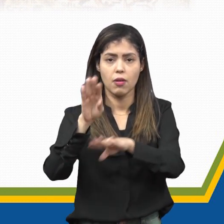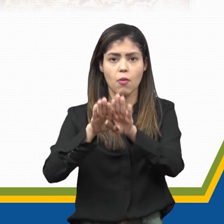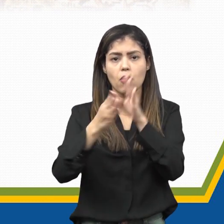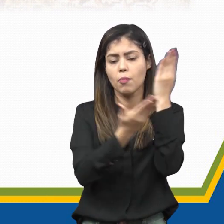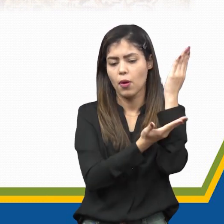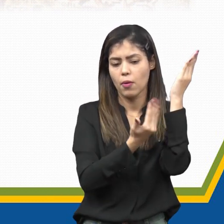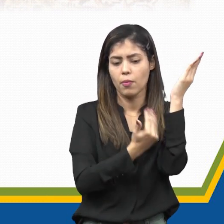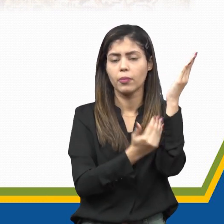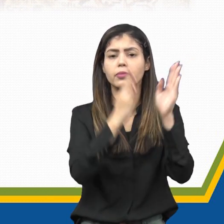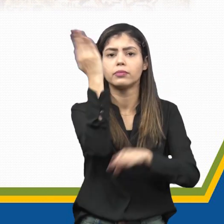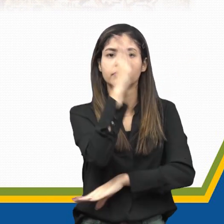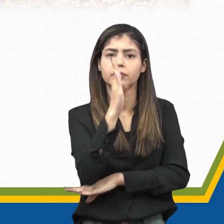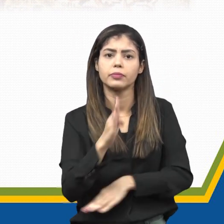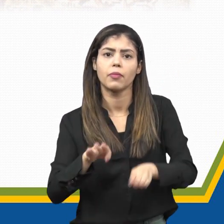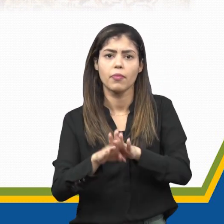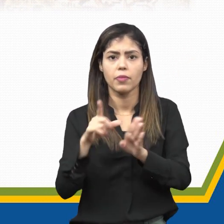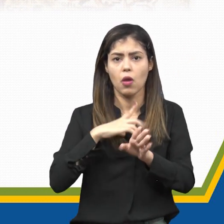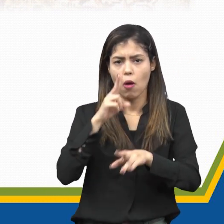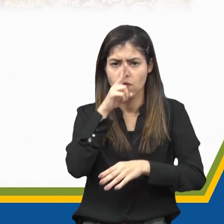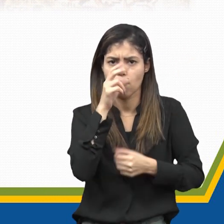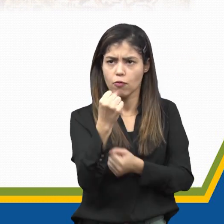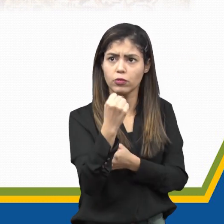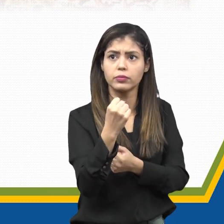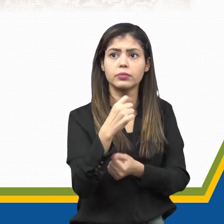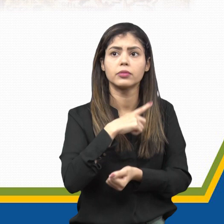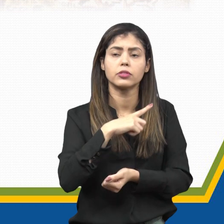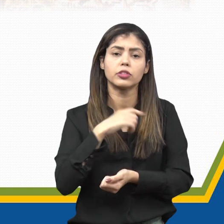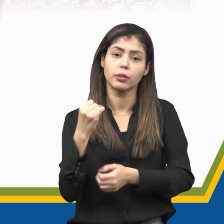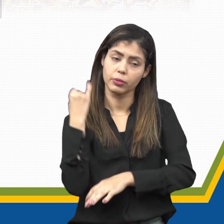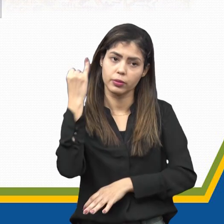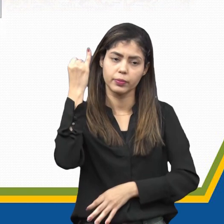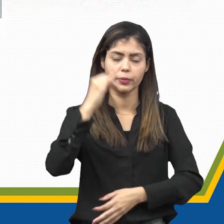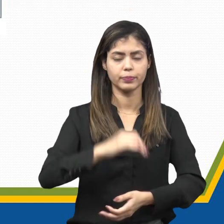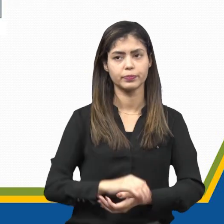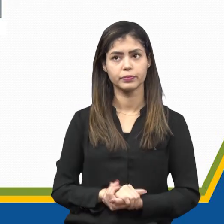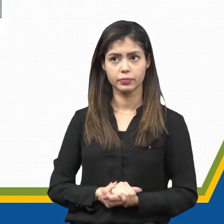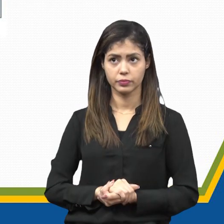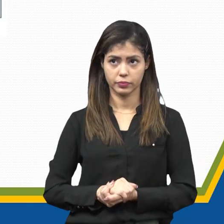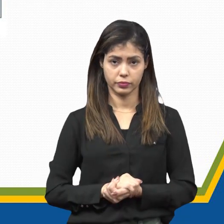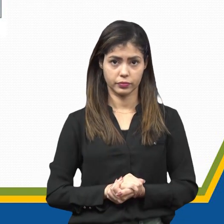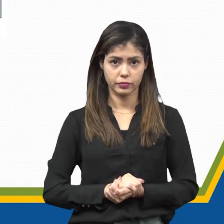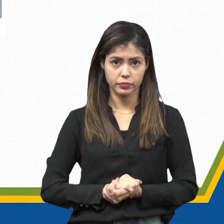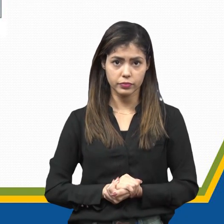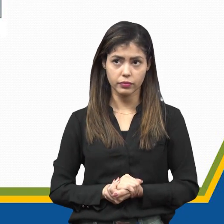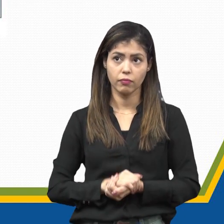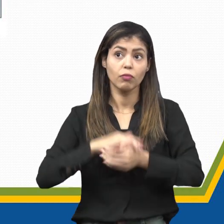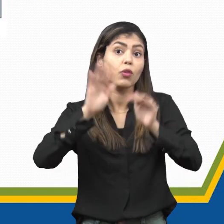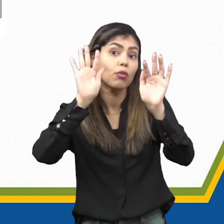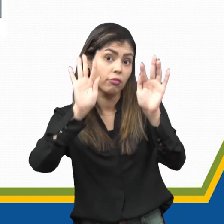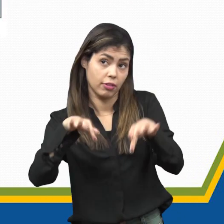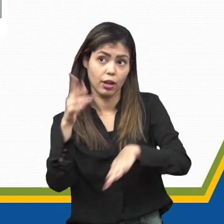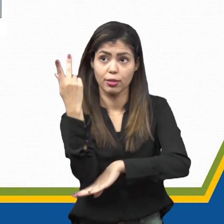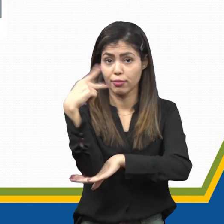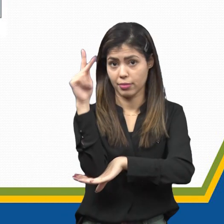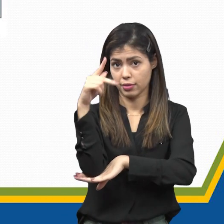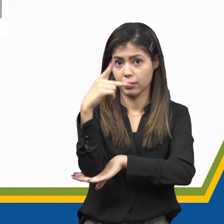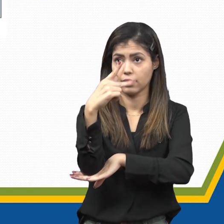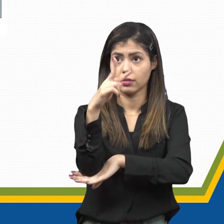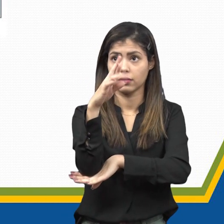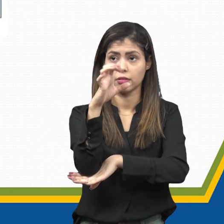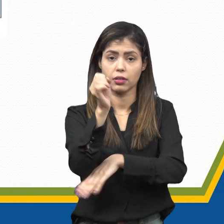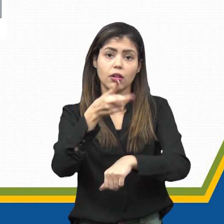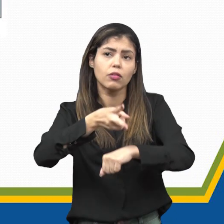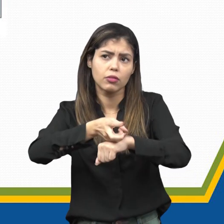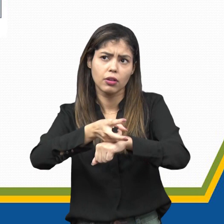os indígenas eram uma força de trabalho principal. E aí a gente tem o fim do período pré-colonial,